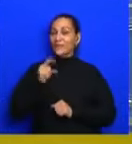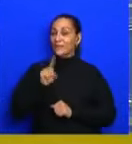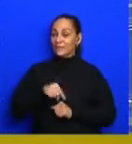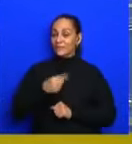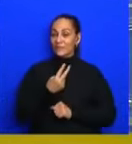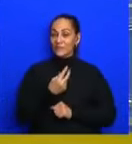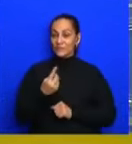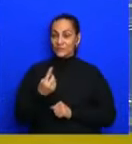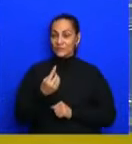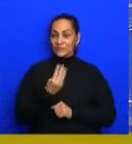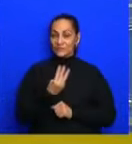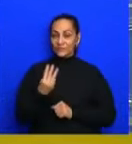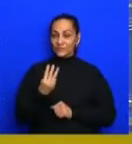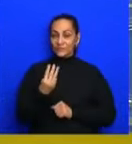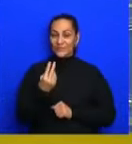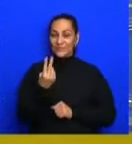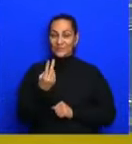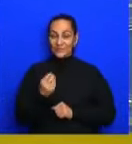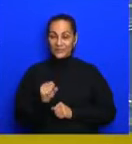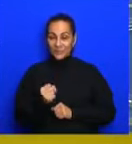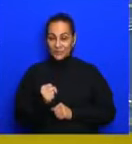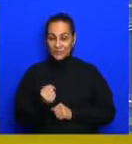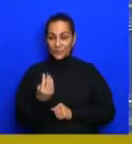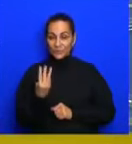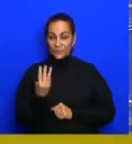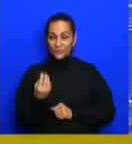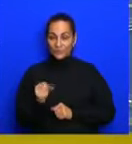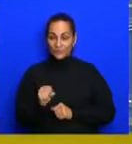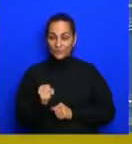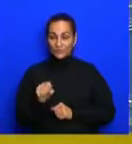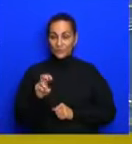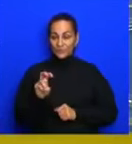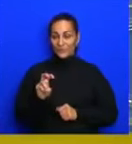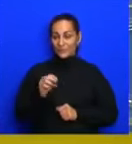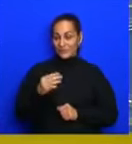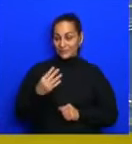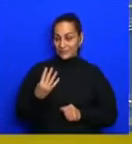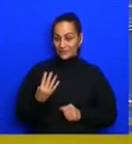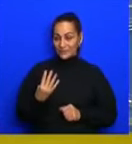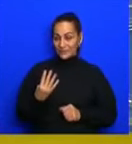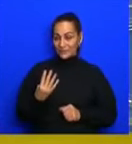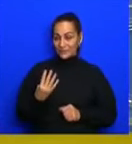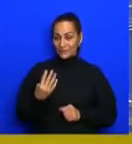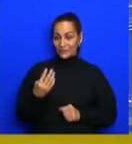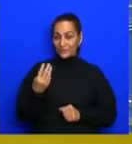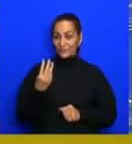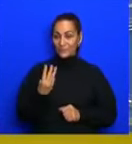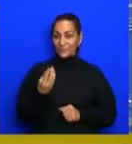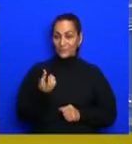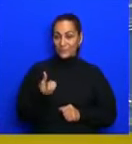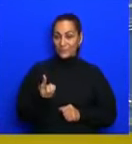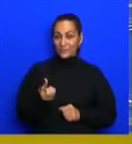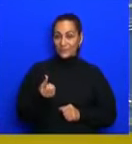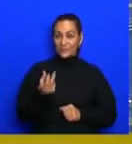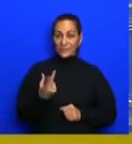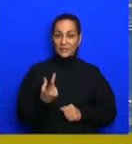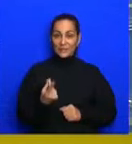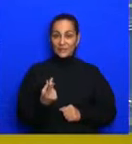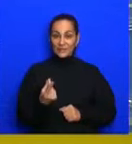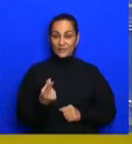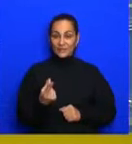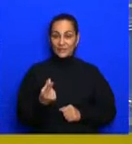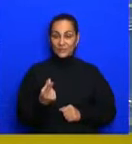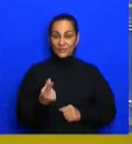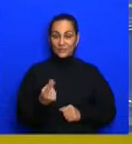sorteados, 21, 33, 28, 38, 54,